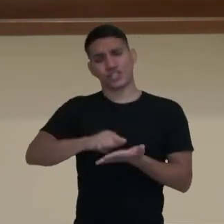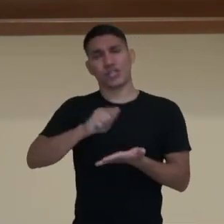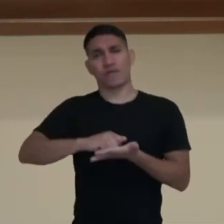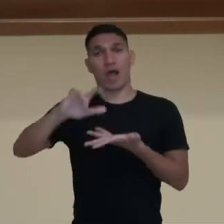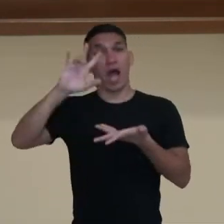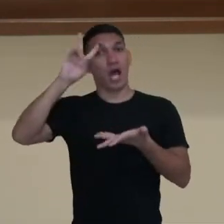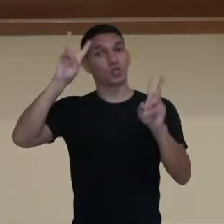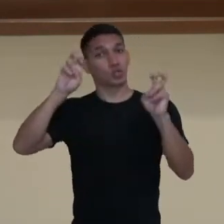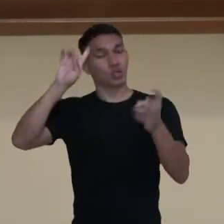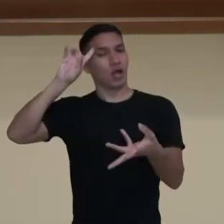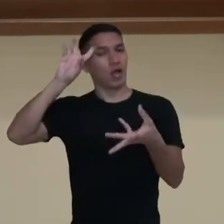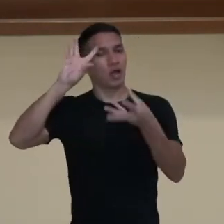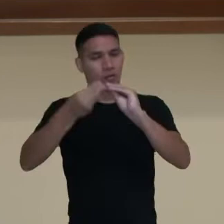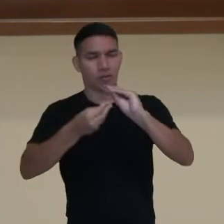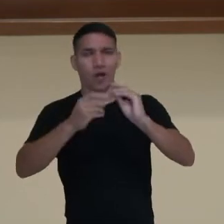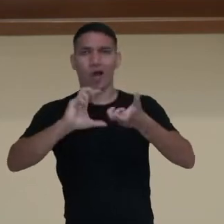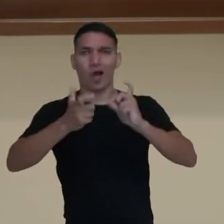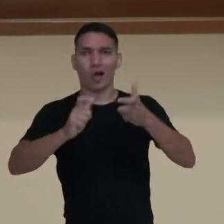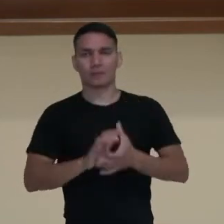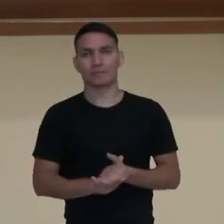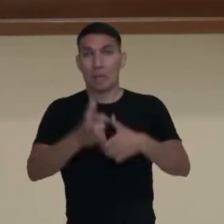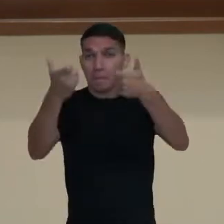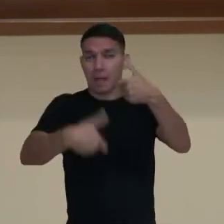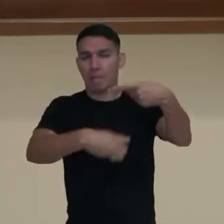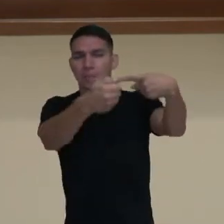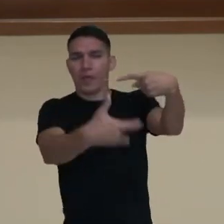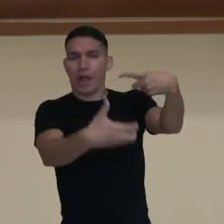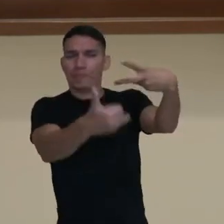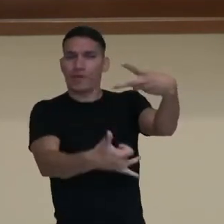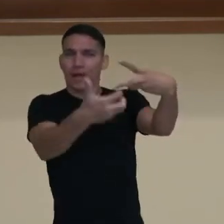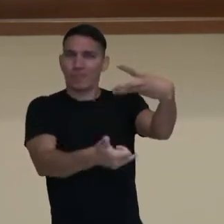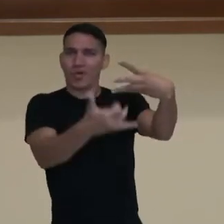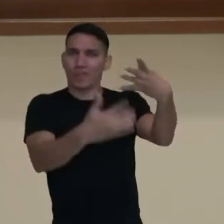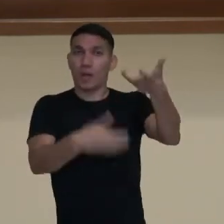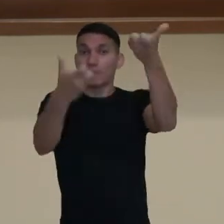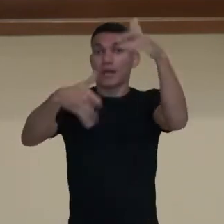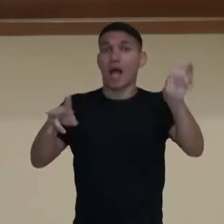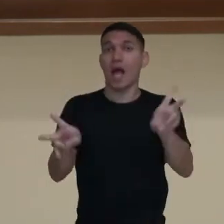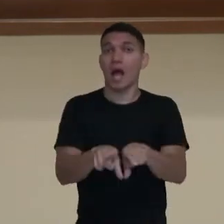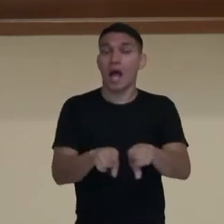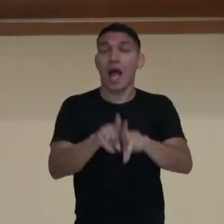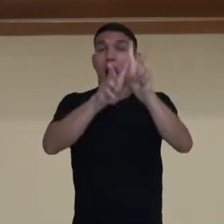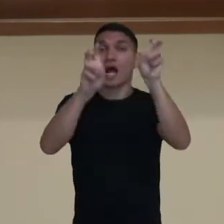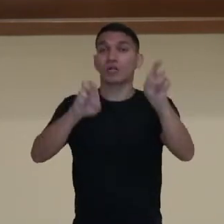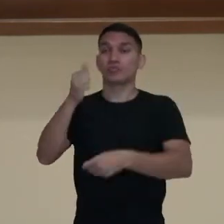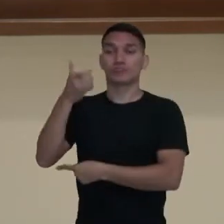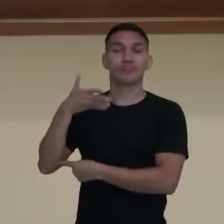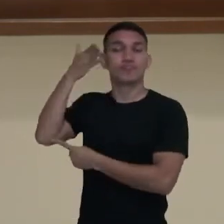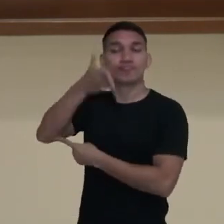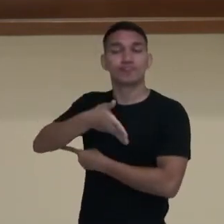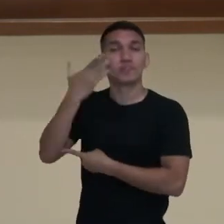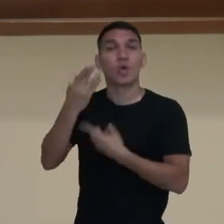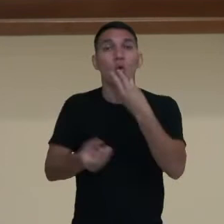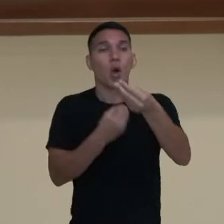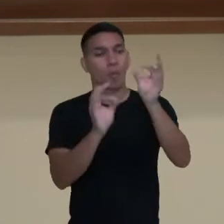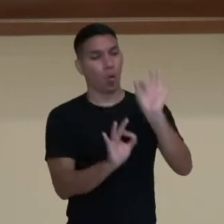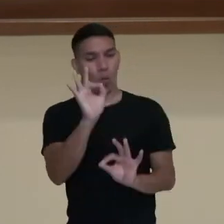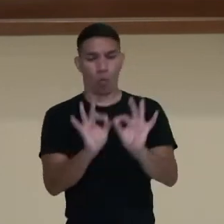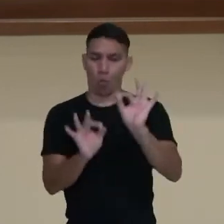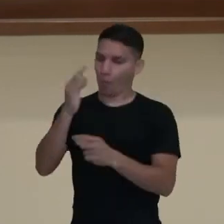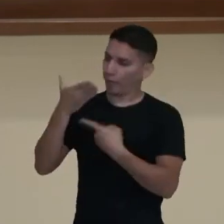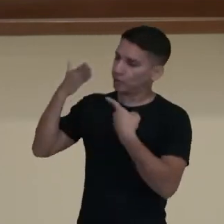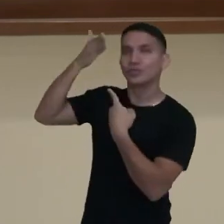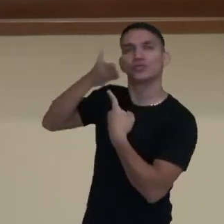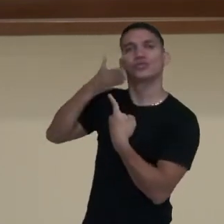né? Falou da argumentação, falou de ganhar debates. Ele falou de estruturar discursos,